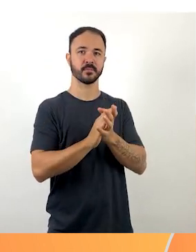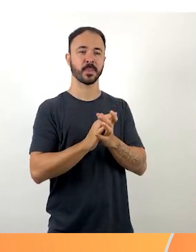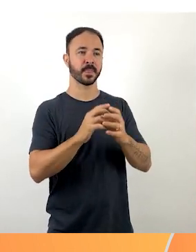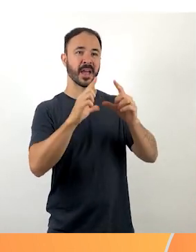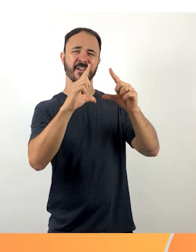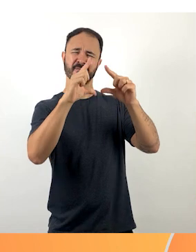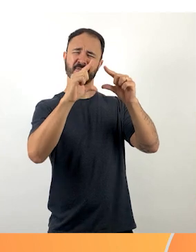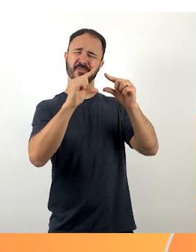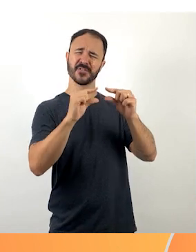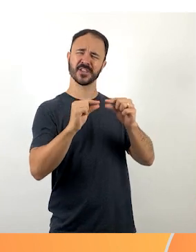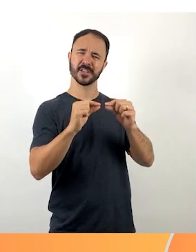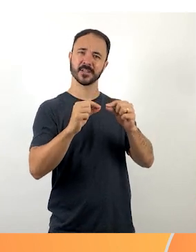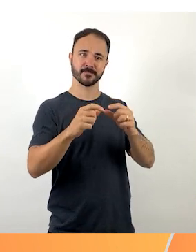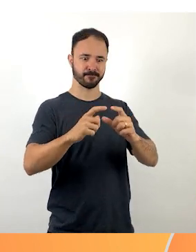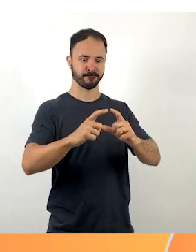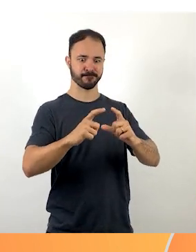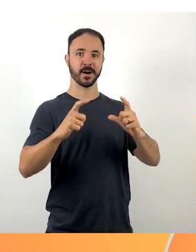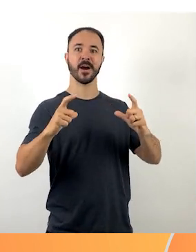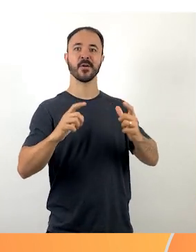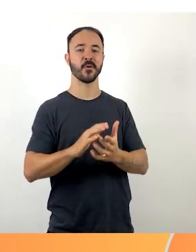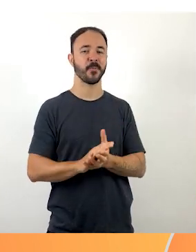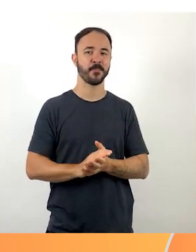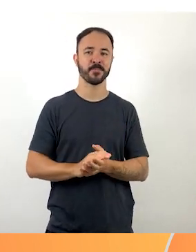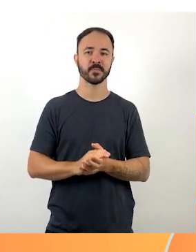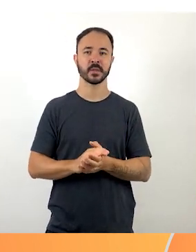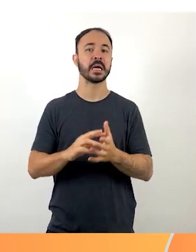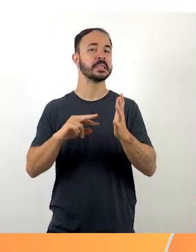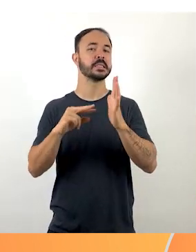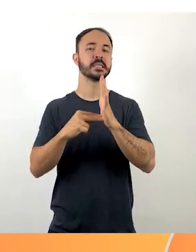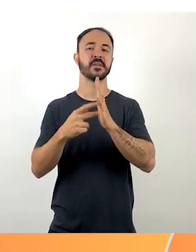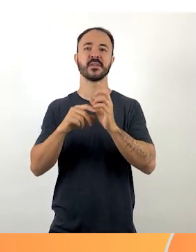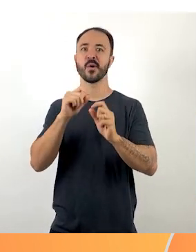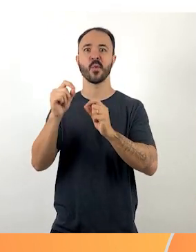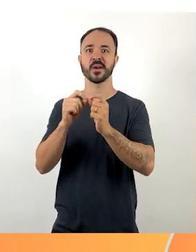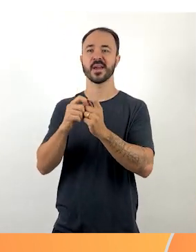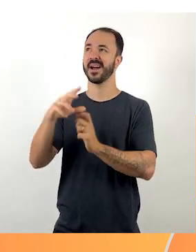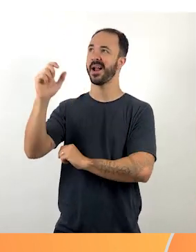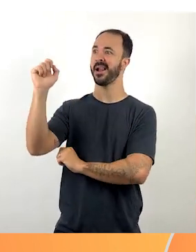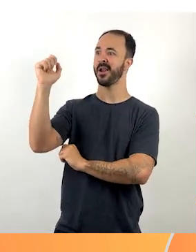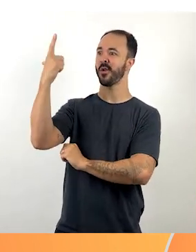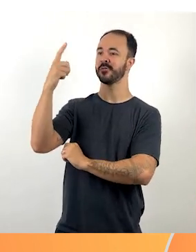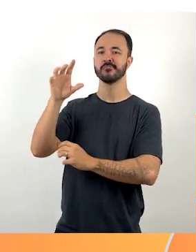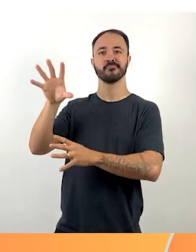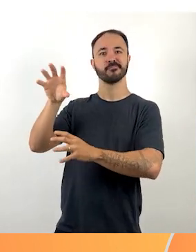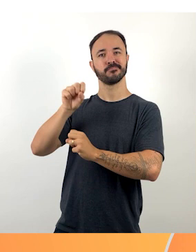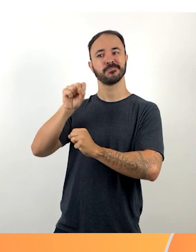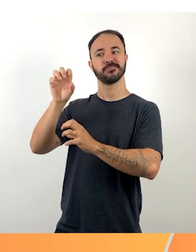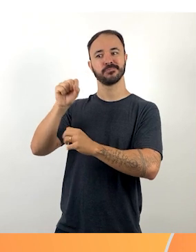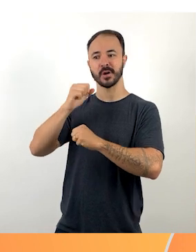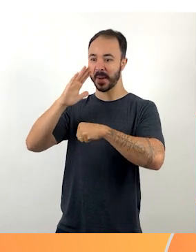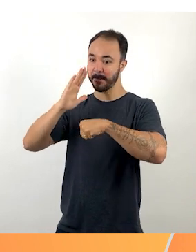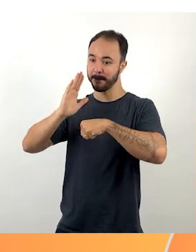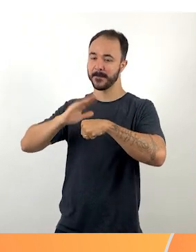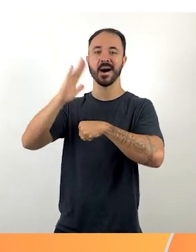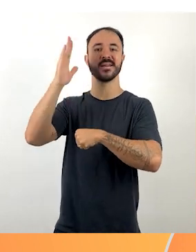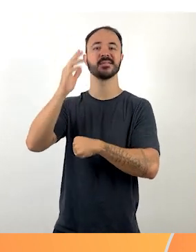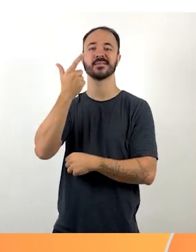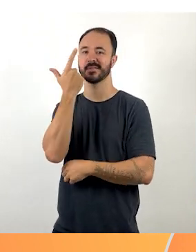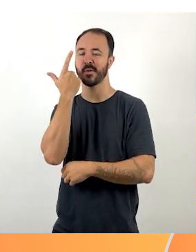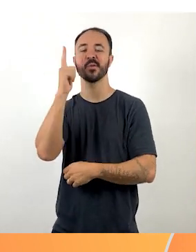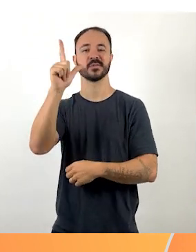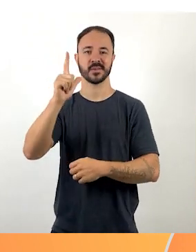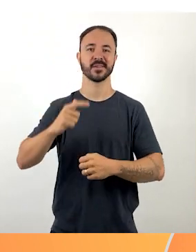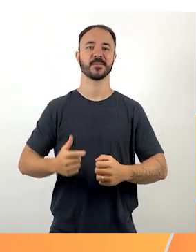Por que essa estrutura? Isso tem a ver com a captação de luz do sol. É uma especialização para aumentar a superfície